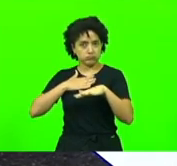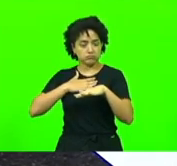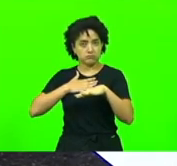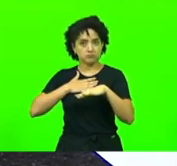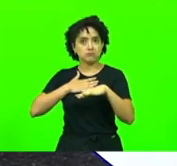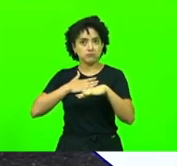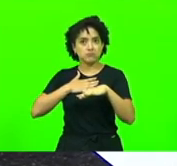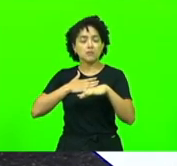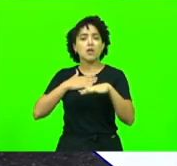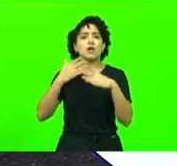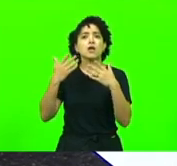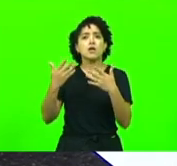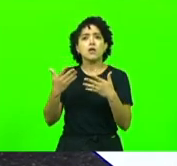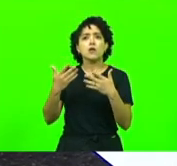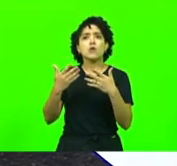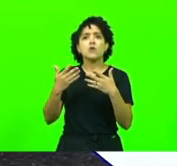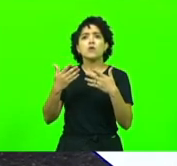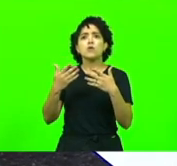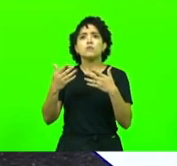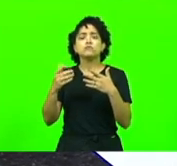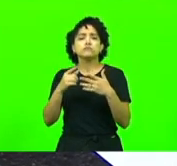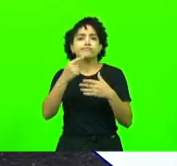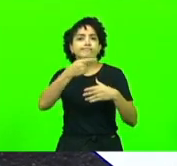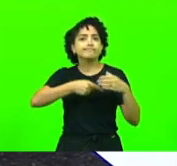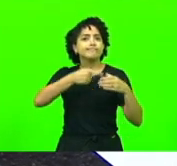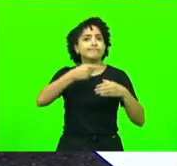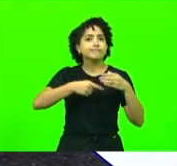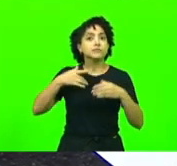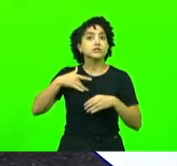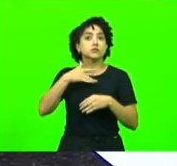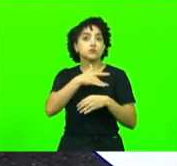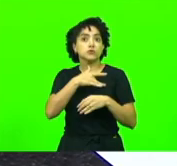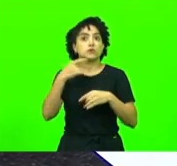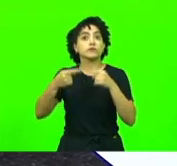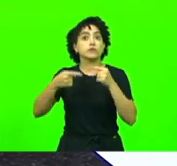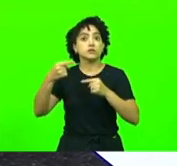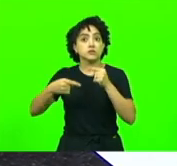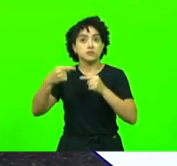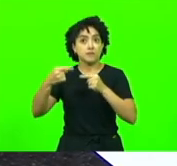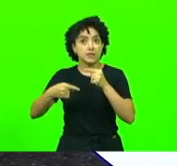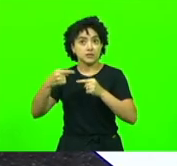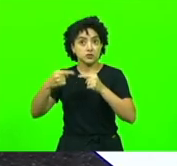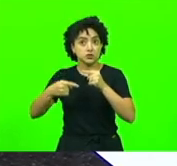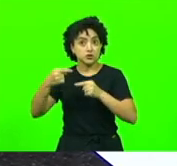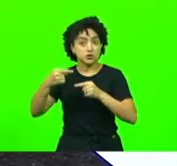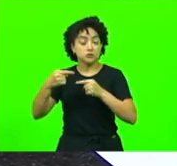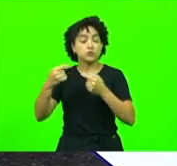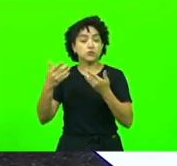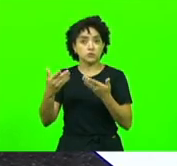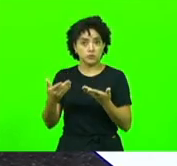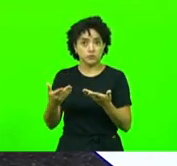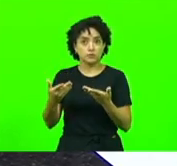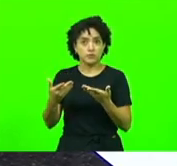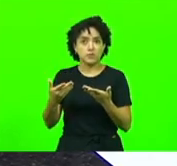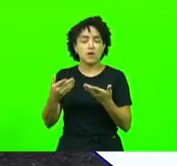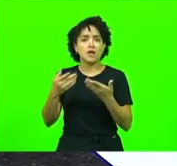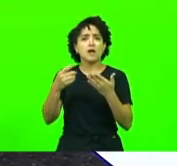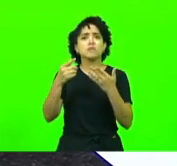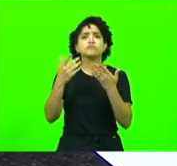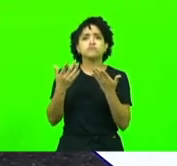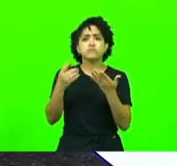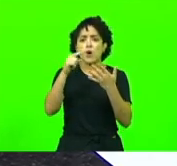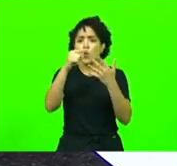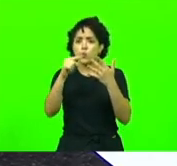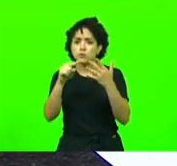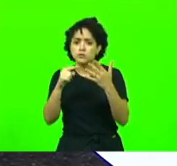colocando um posicionamento da comissão, na Comissão de Saúde, acho que foi debatido e discutido com o secretário adjunto, alguns números dentro de Santa